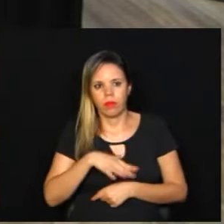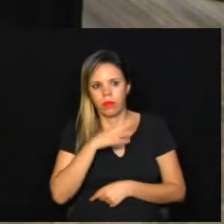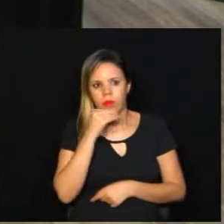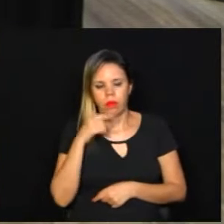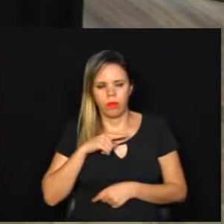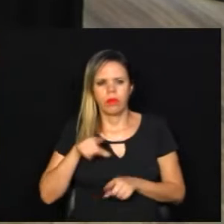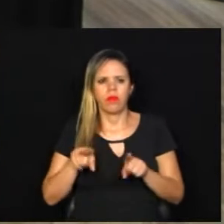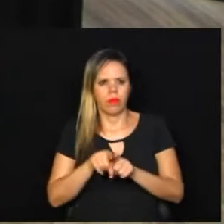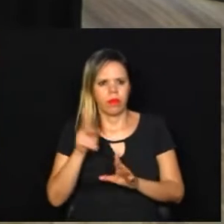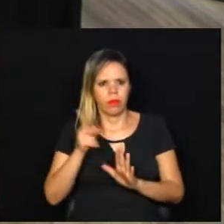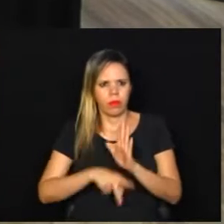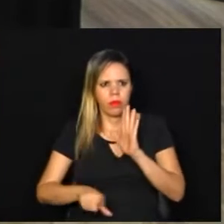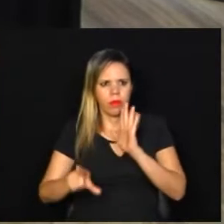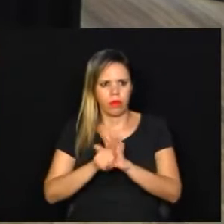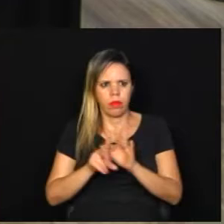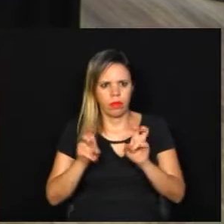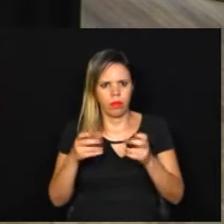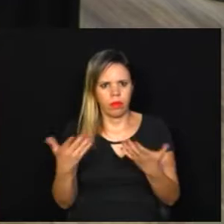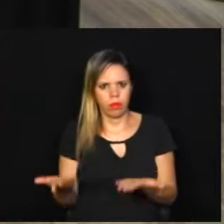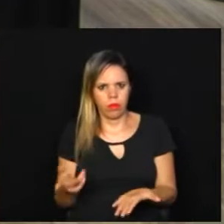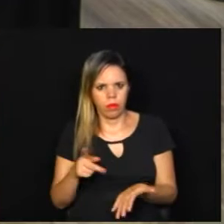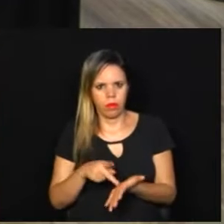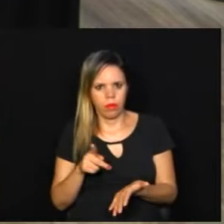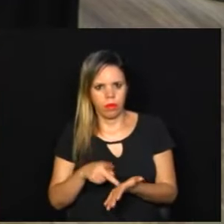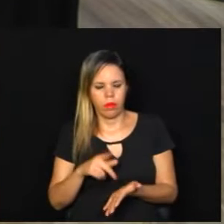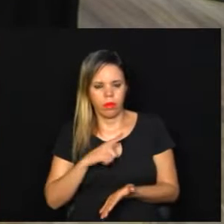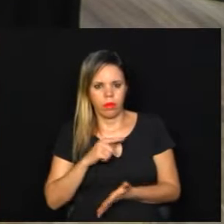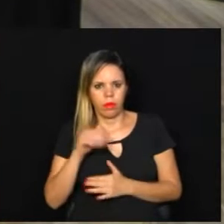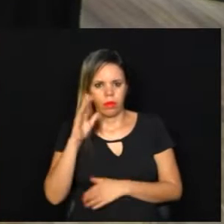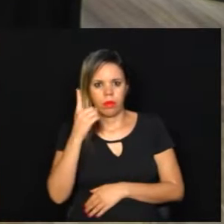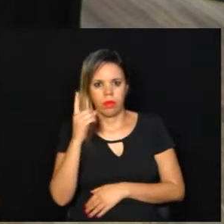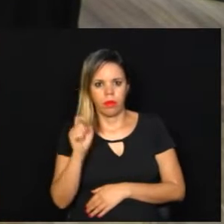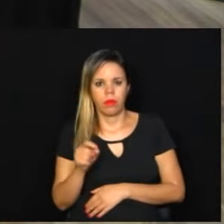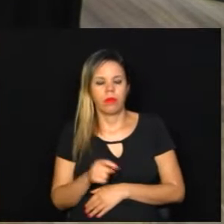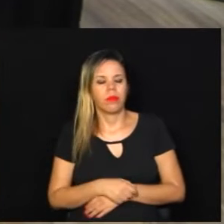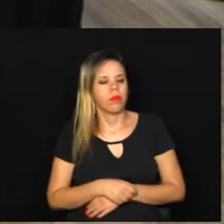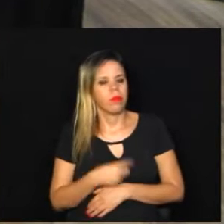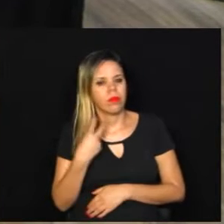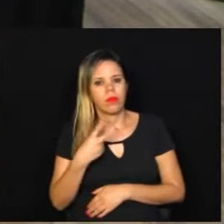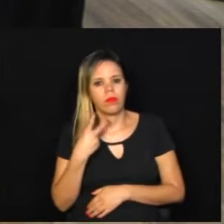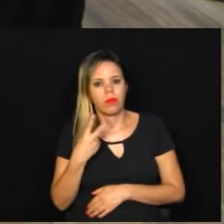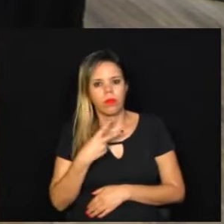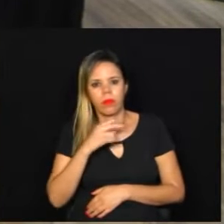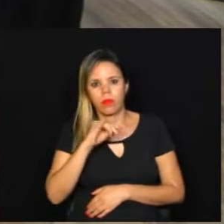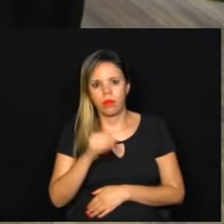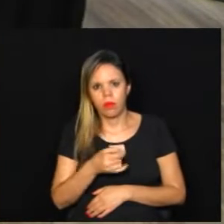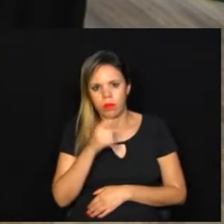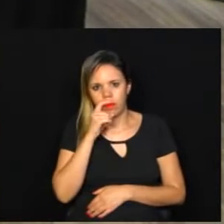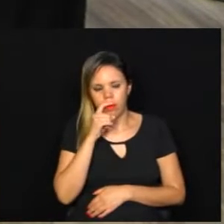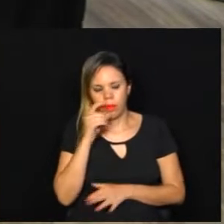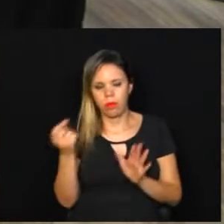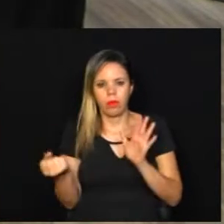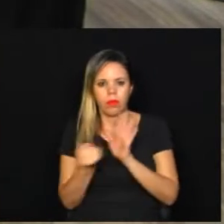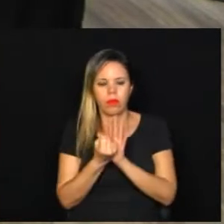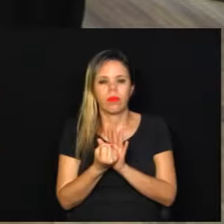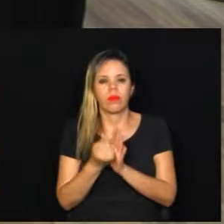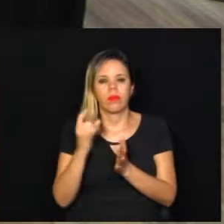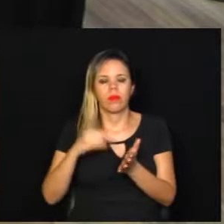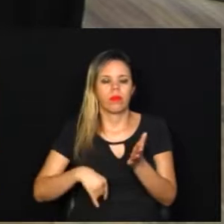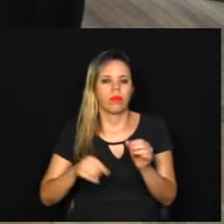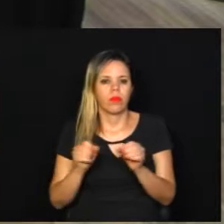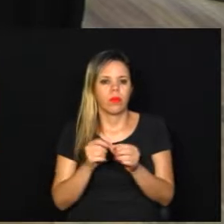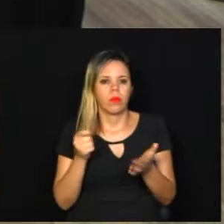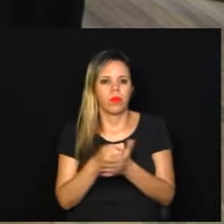um projeto de lei sobre este assunto, né? Na verdade, nós temos mais de um. Olha, o vereador Jorge Schneider protocolou um que obriga